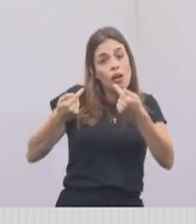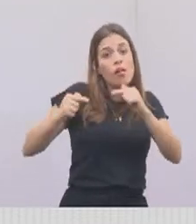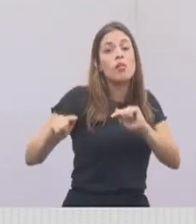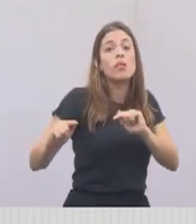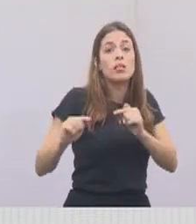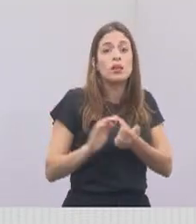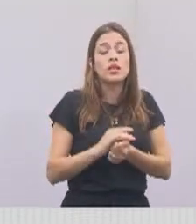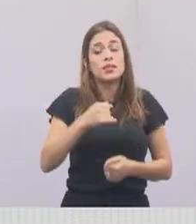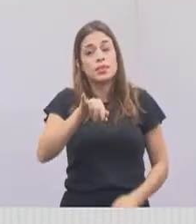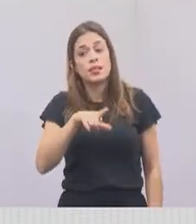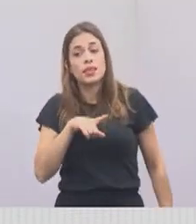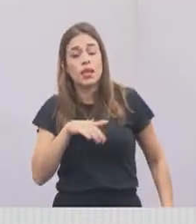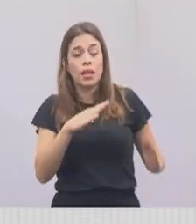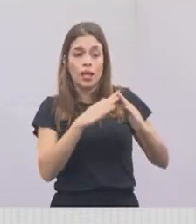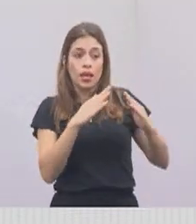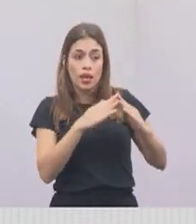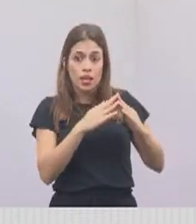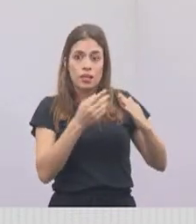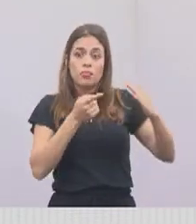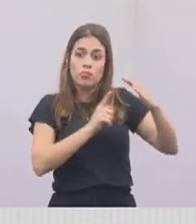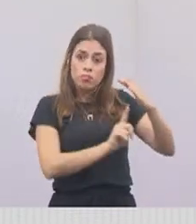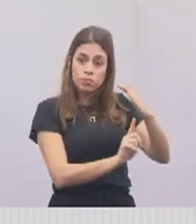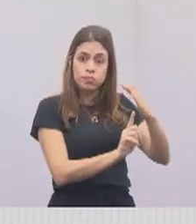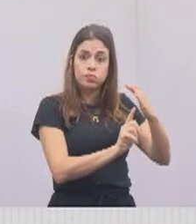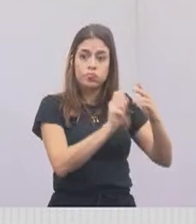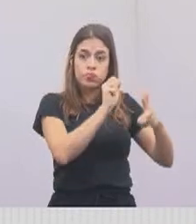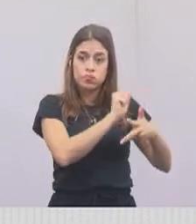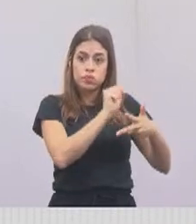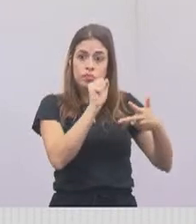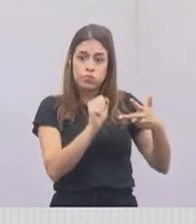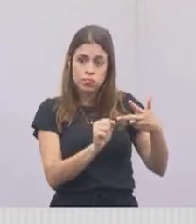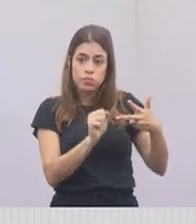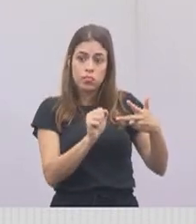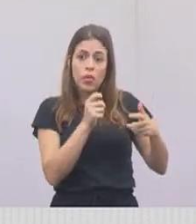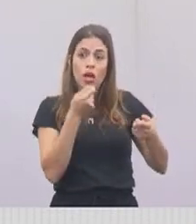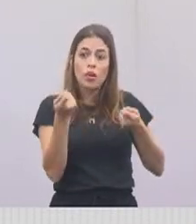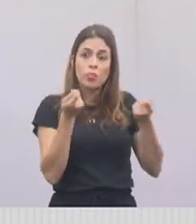tem uma casa para comportar todo mundo dentro da administração pública, eu desconheço.